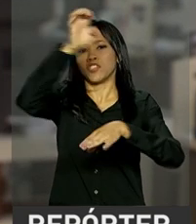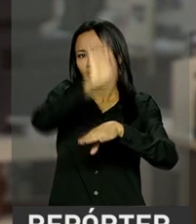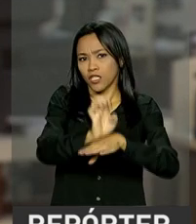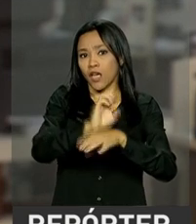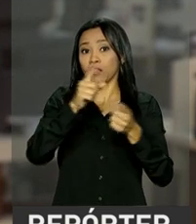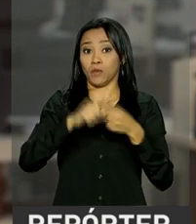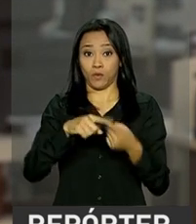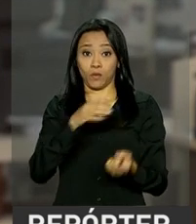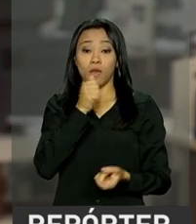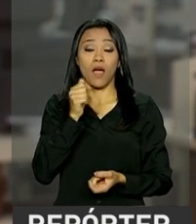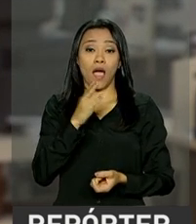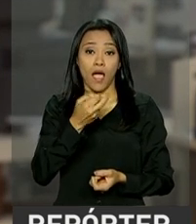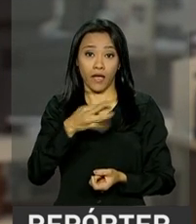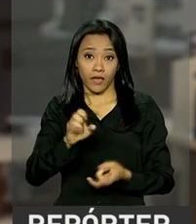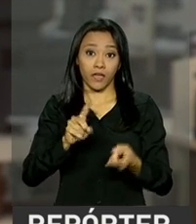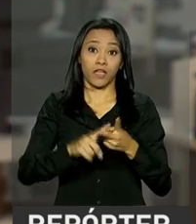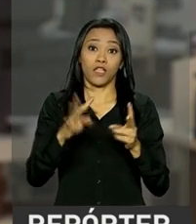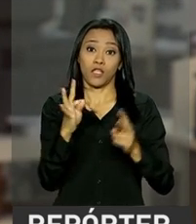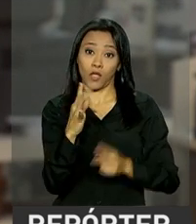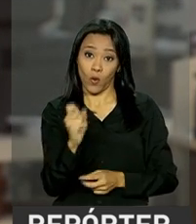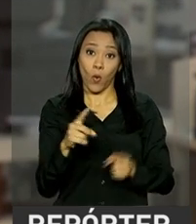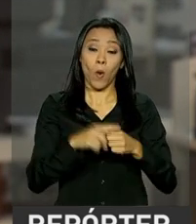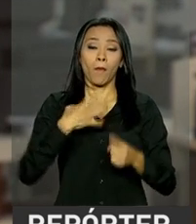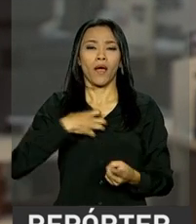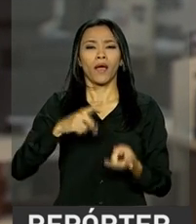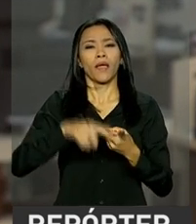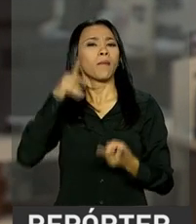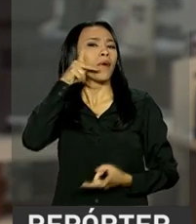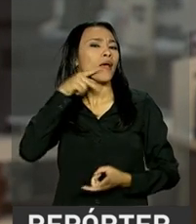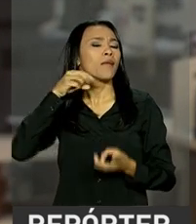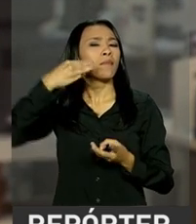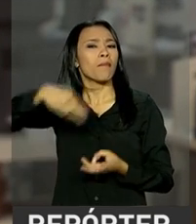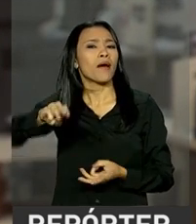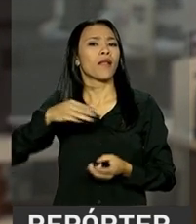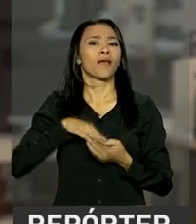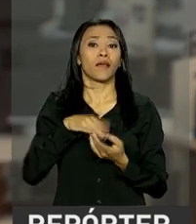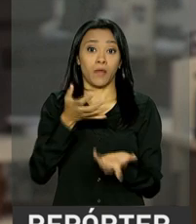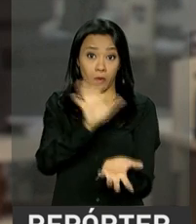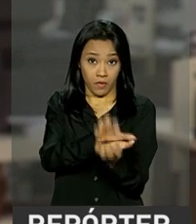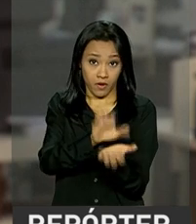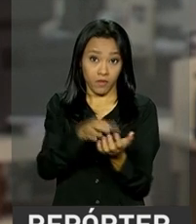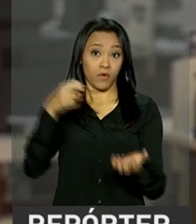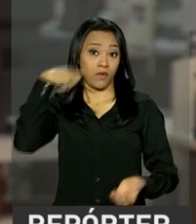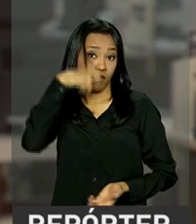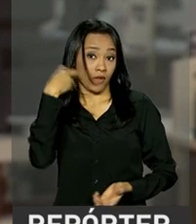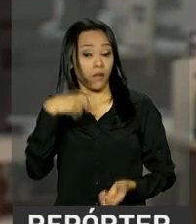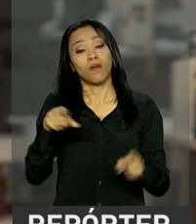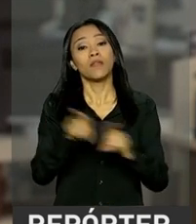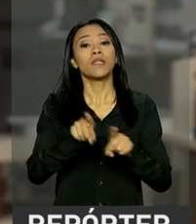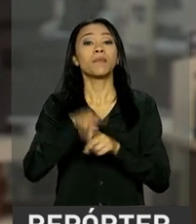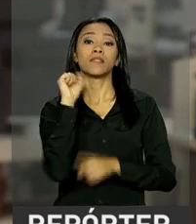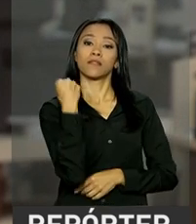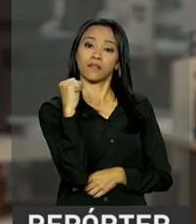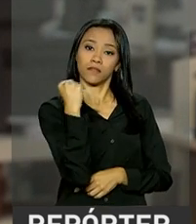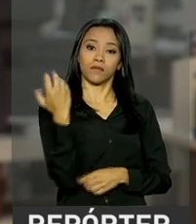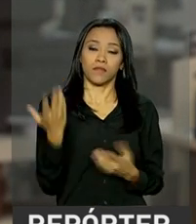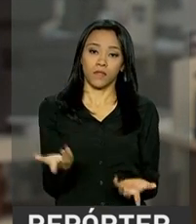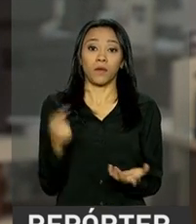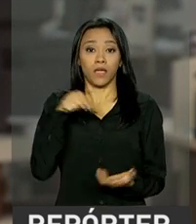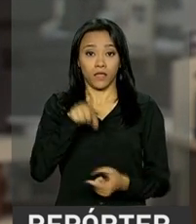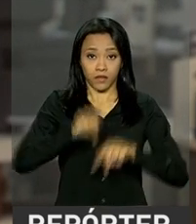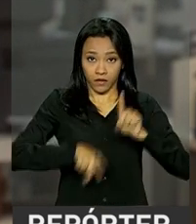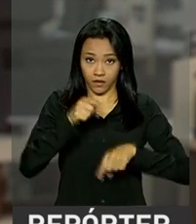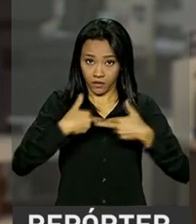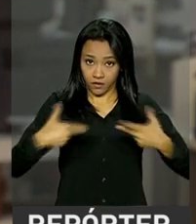do Acre de Rondon Tocantins da Bahia Paraíba do Maranhão Pernambuco Rio Grande do Norte e Sergipe o produto será